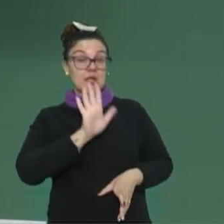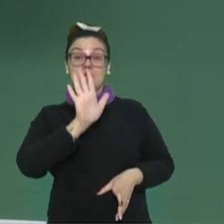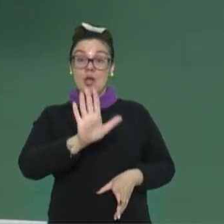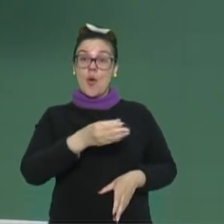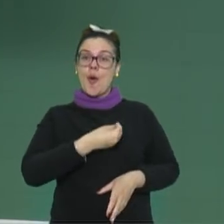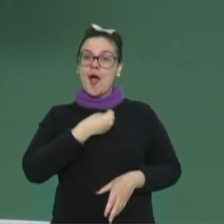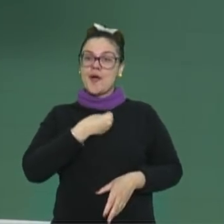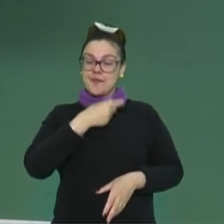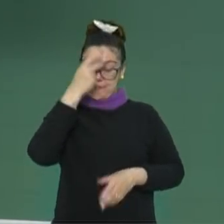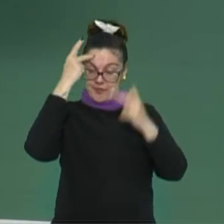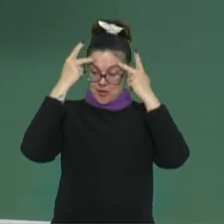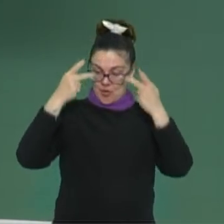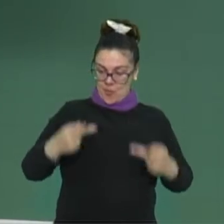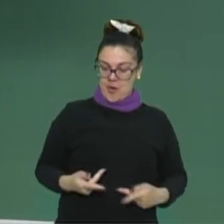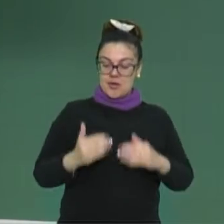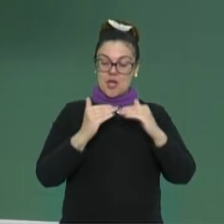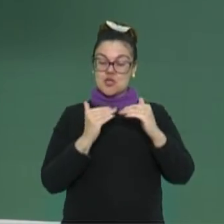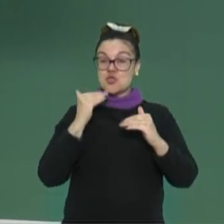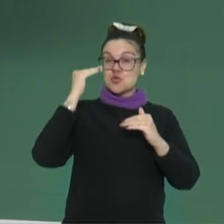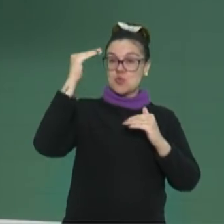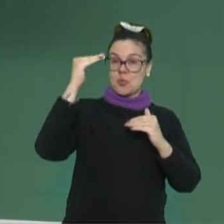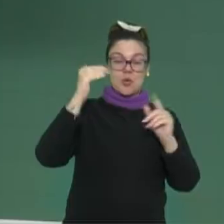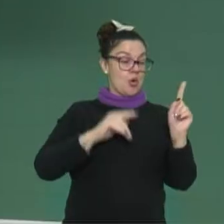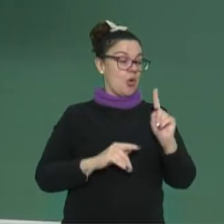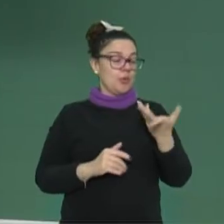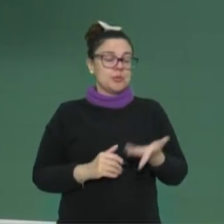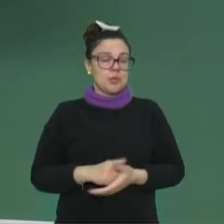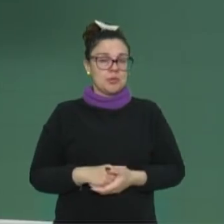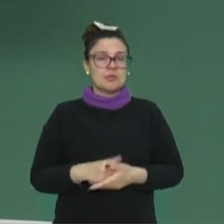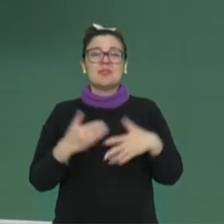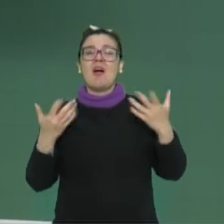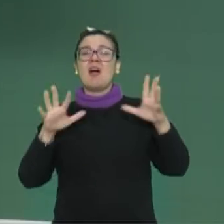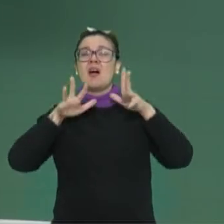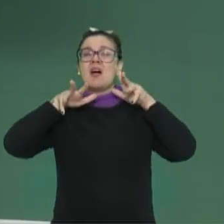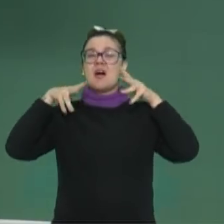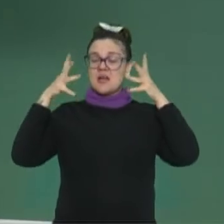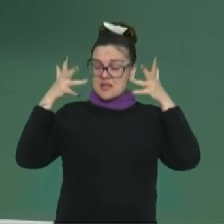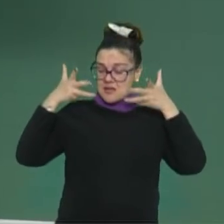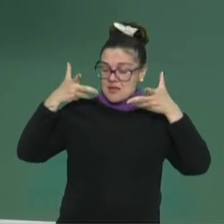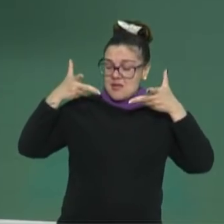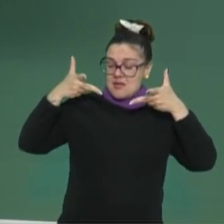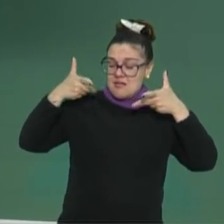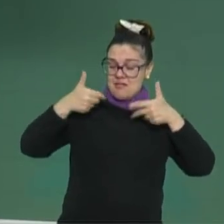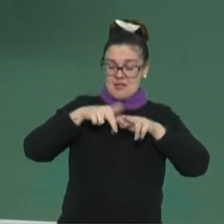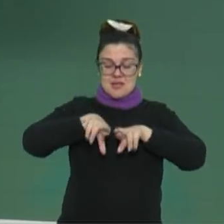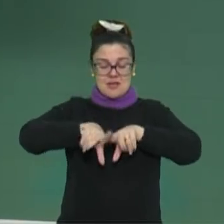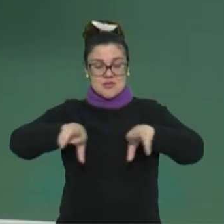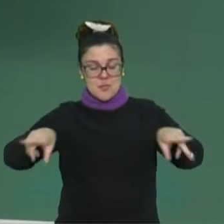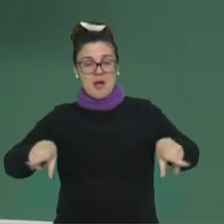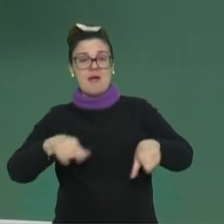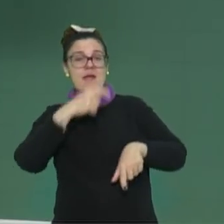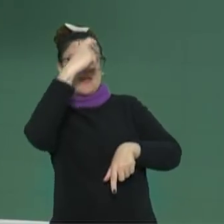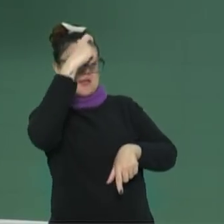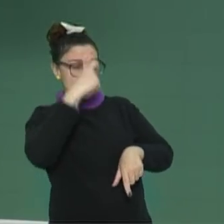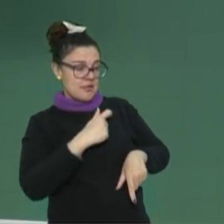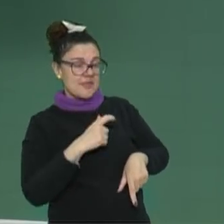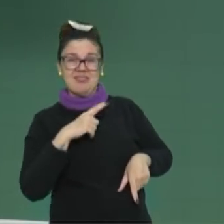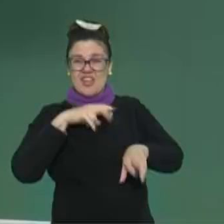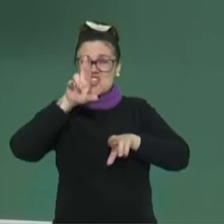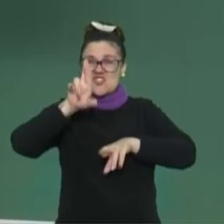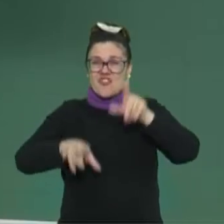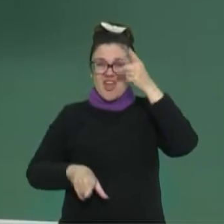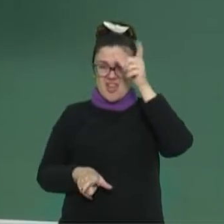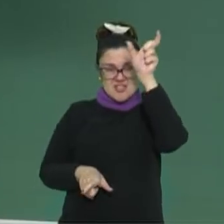ou não a essa vida? Importante. E dos animais? E a própria vida humana? Será que existe diferença de uma vida humana para